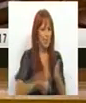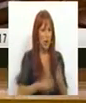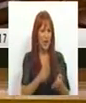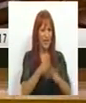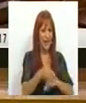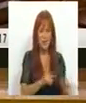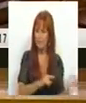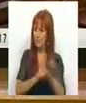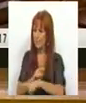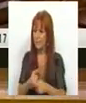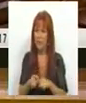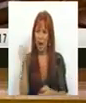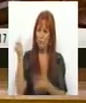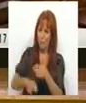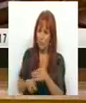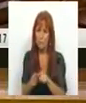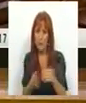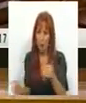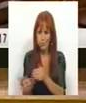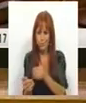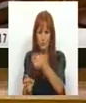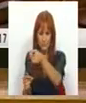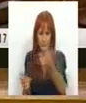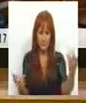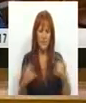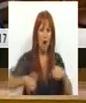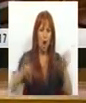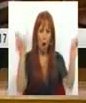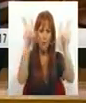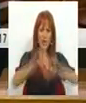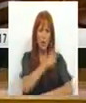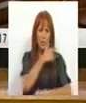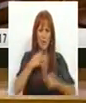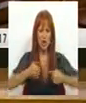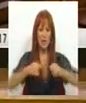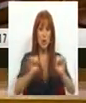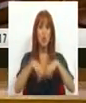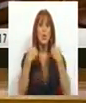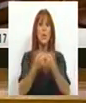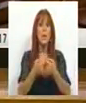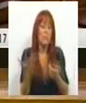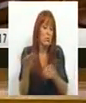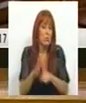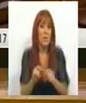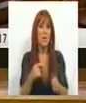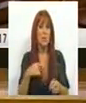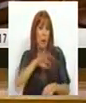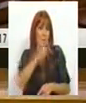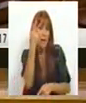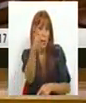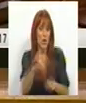impostos diretos para tributação indireta, novas promessas de despesa social, nomeadamente em